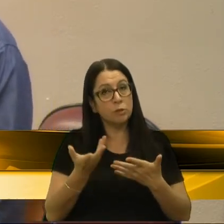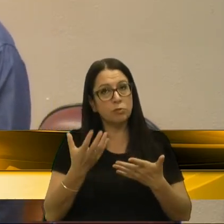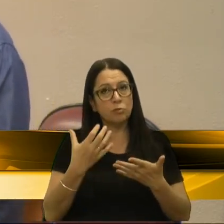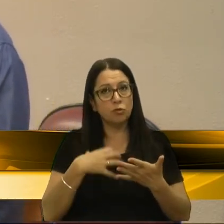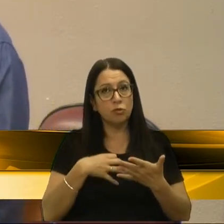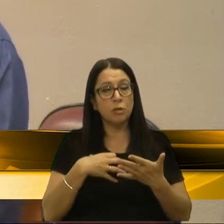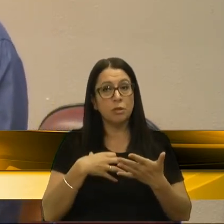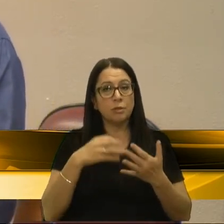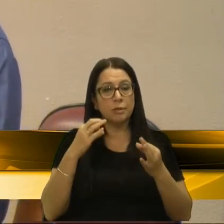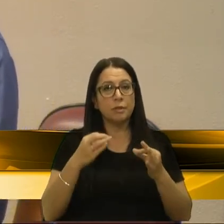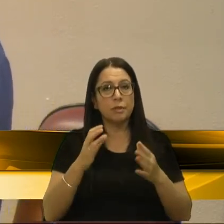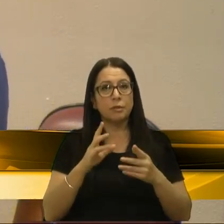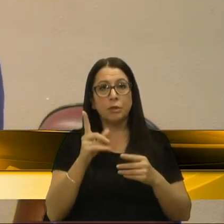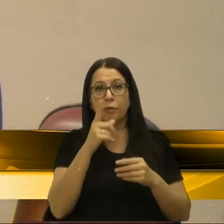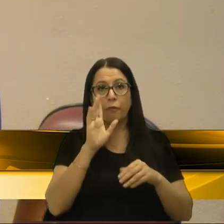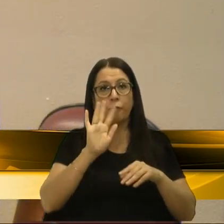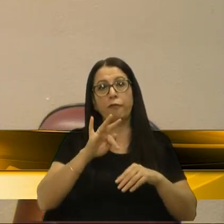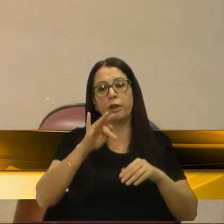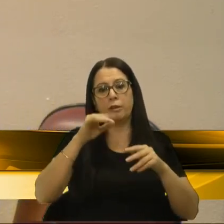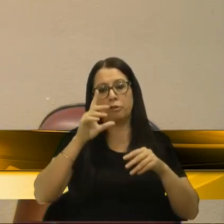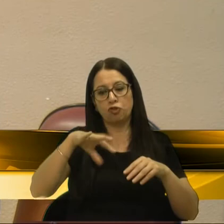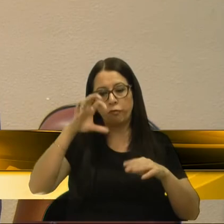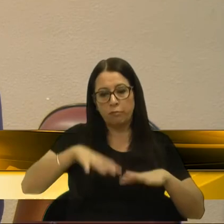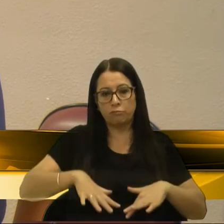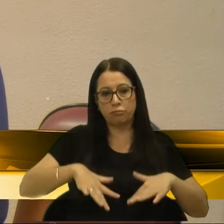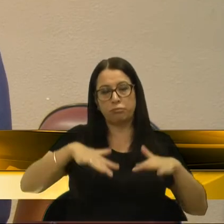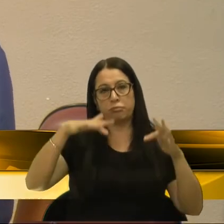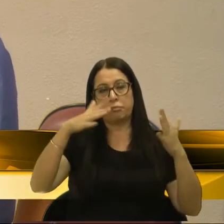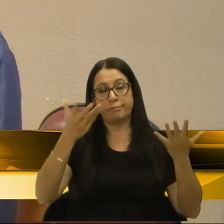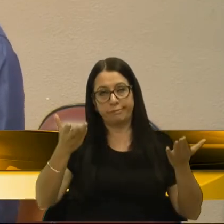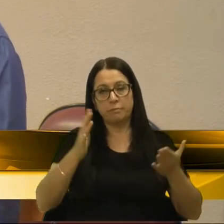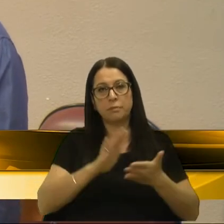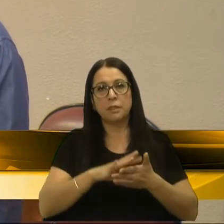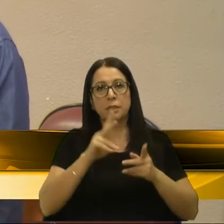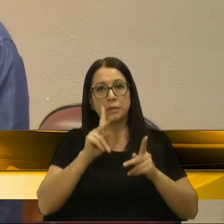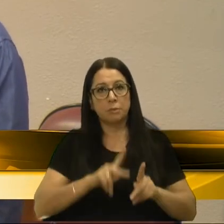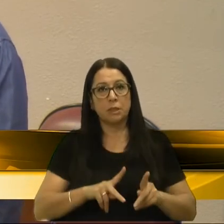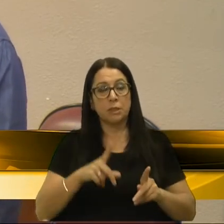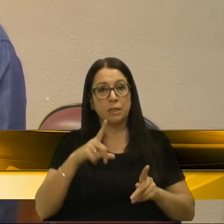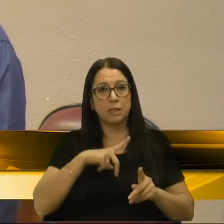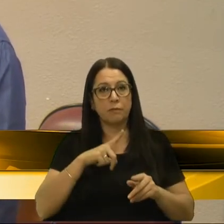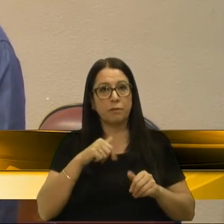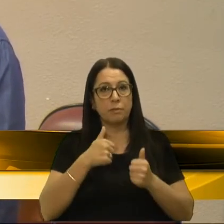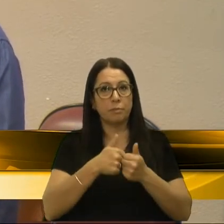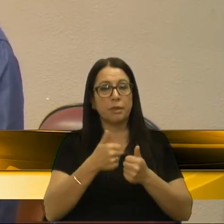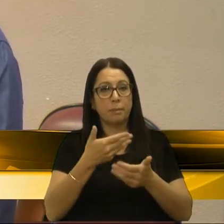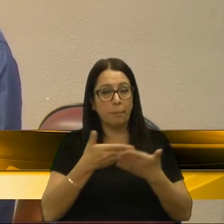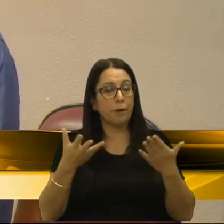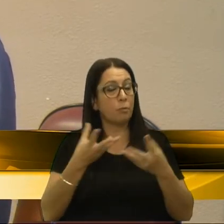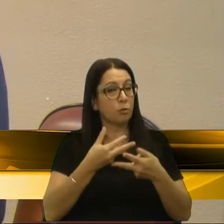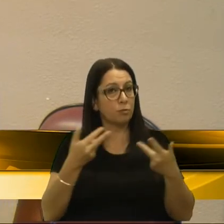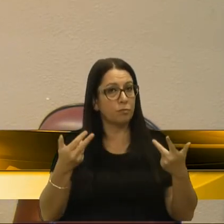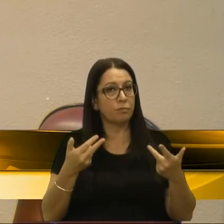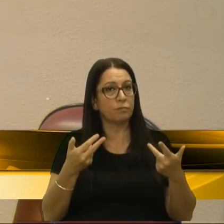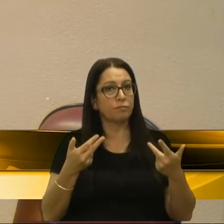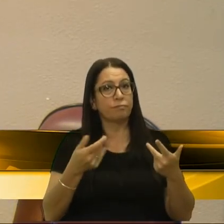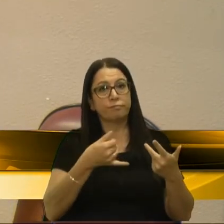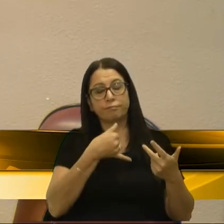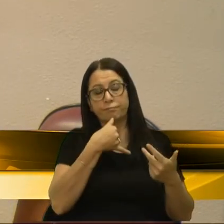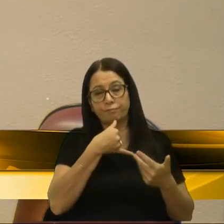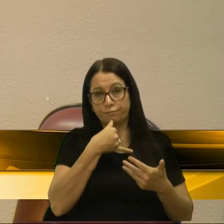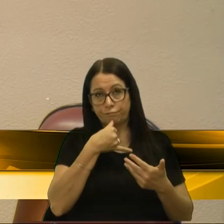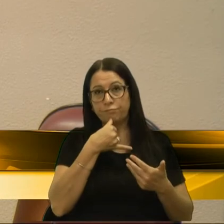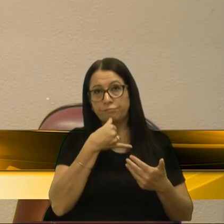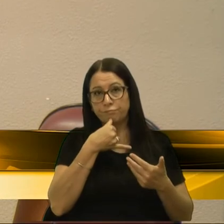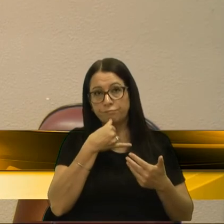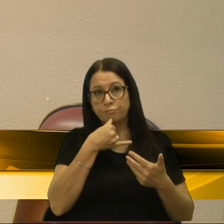por todas, que não haja mais alagamentos lá. E as pessoas que estiveram por lá, que perderam muitas coisas, a gente fica triste,